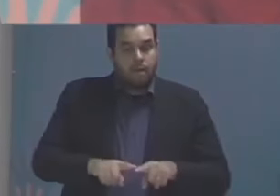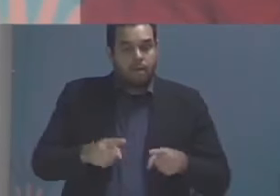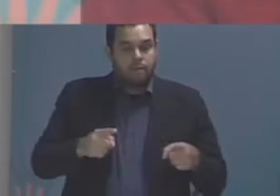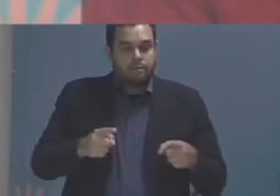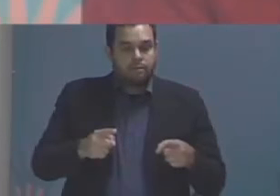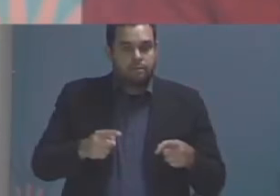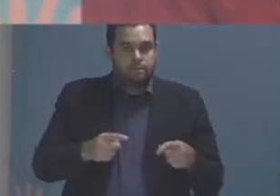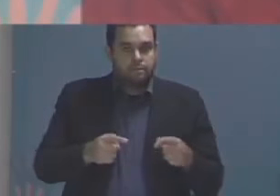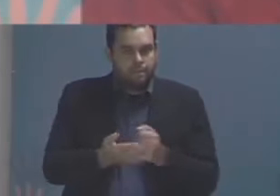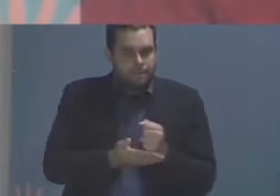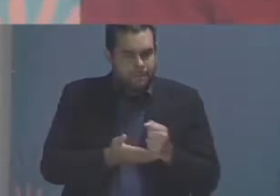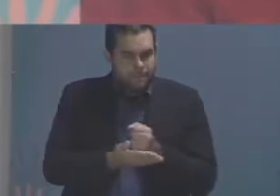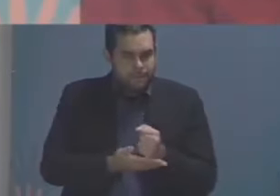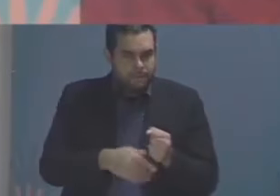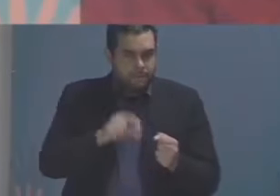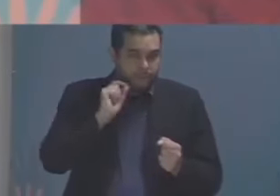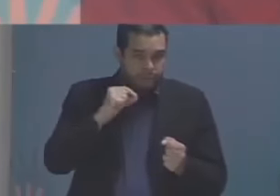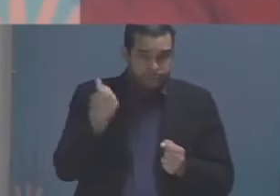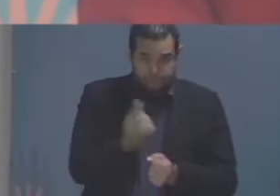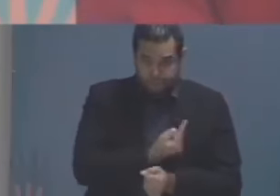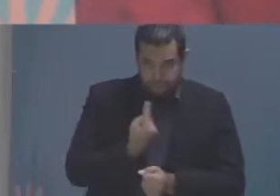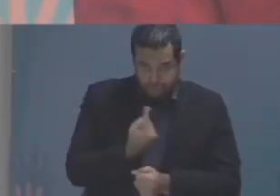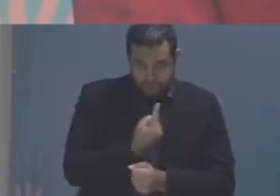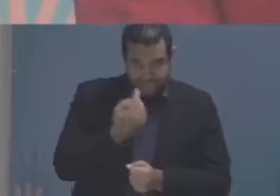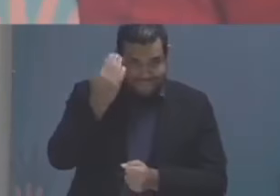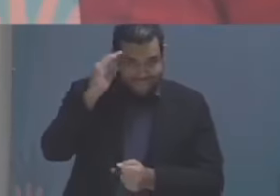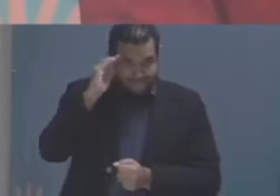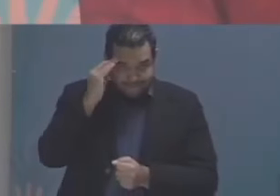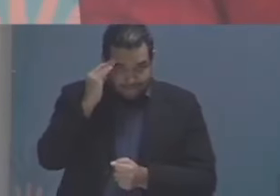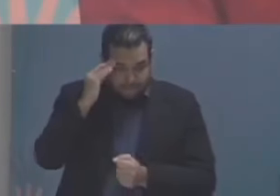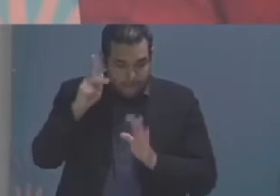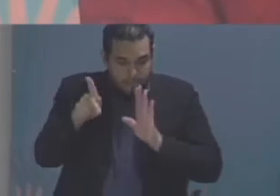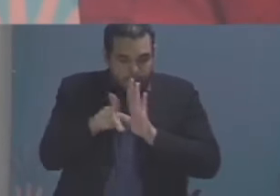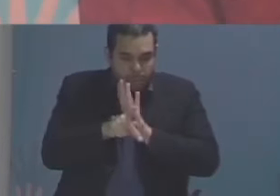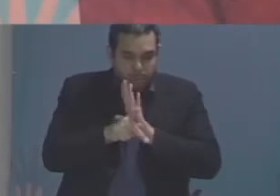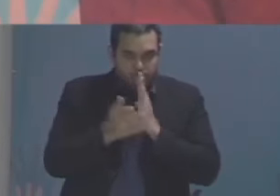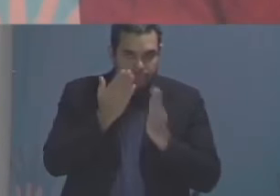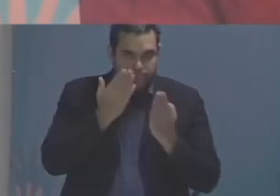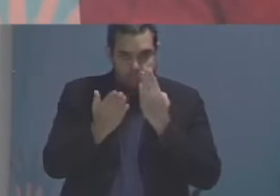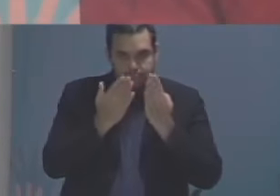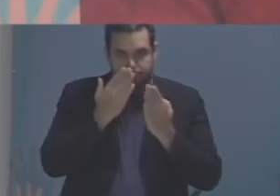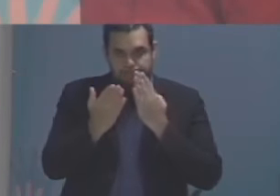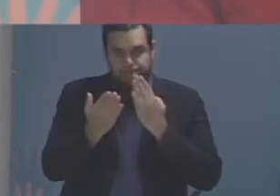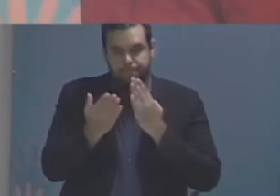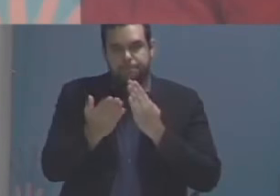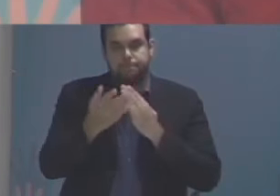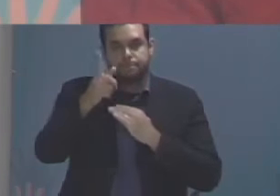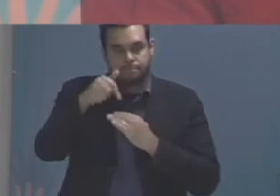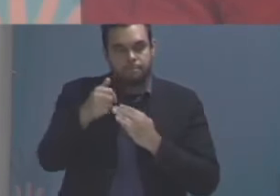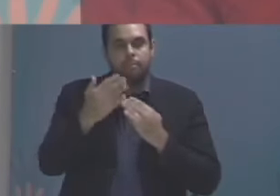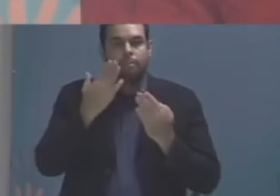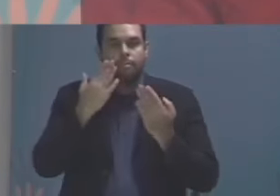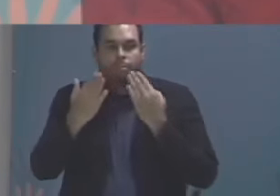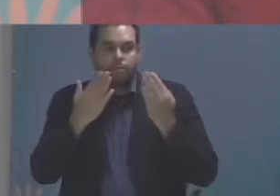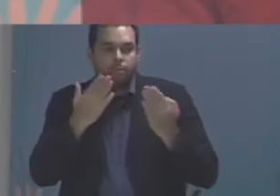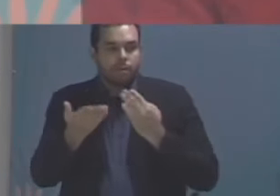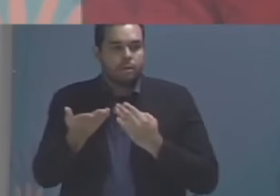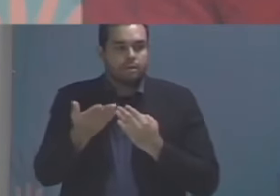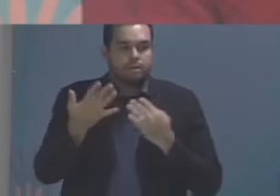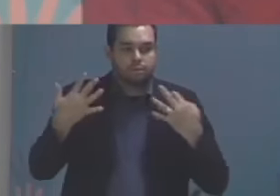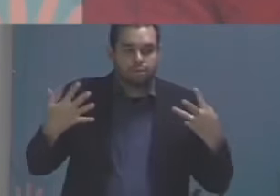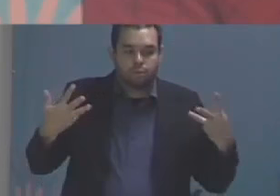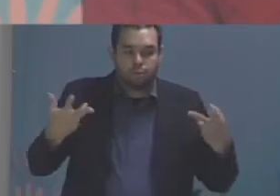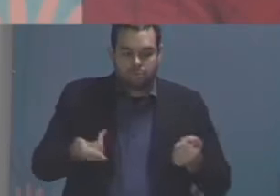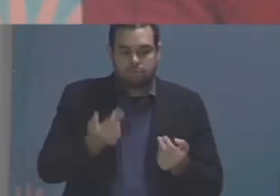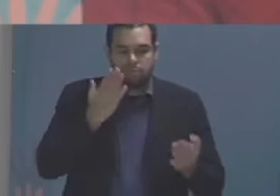Basicamente, porque no nosso processo, a nossa compreensão da psicologia, essa que nós dissemos o tempo todo, que é uma psicologia que